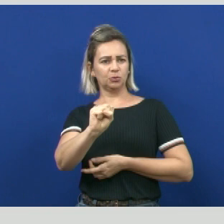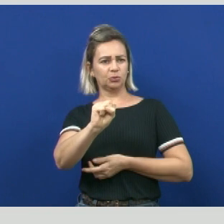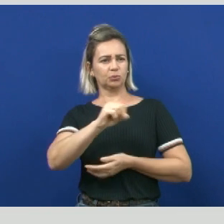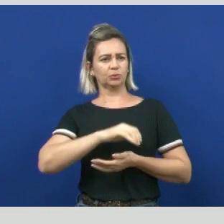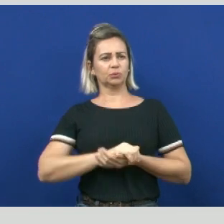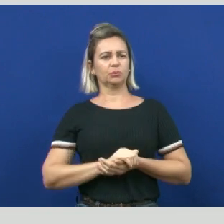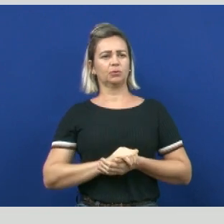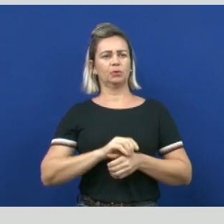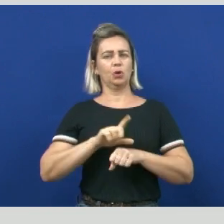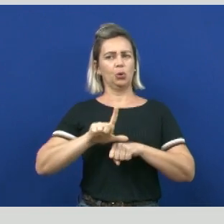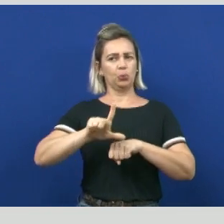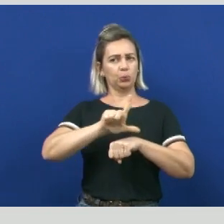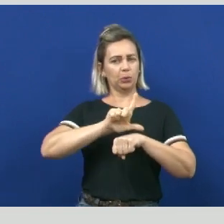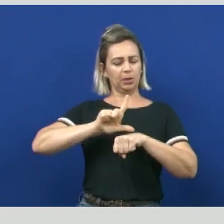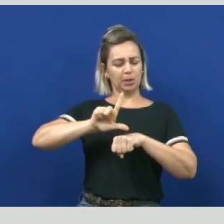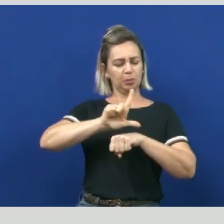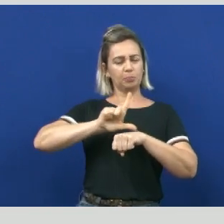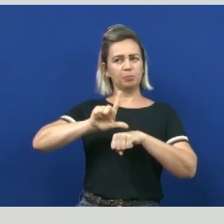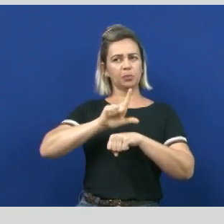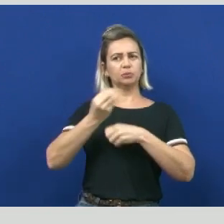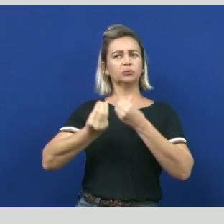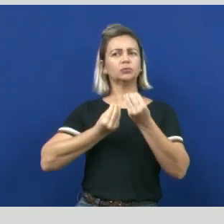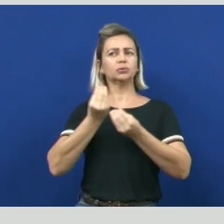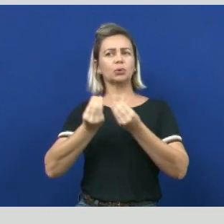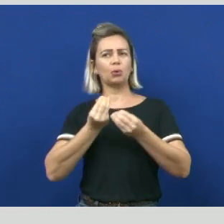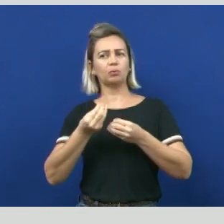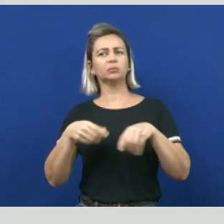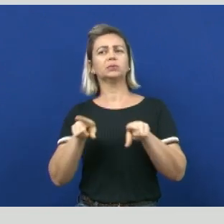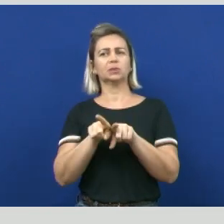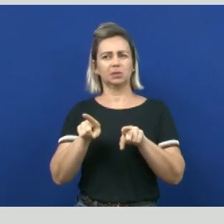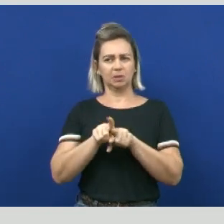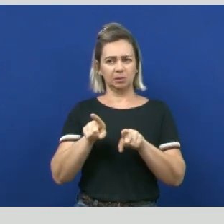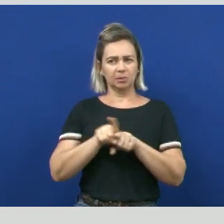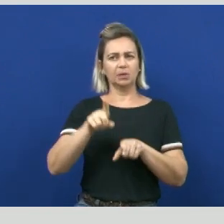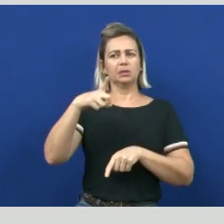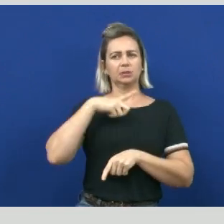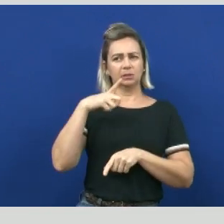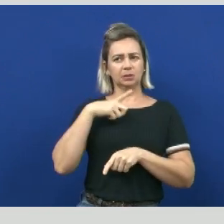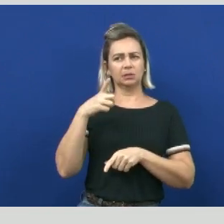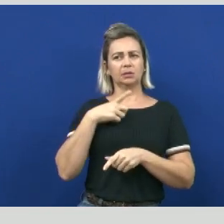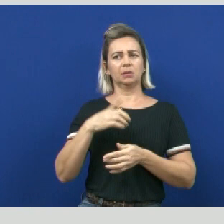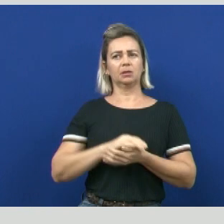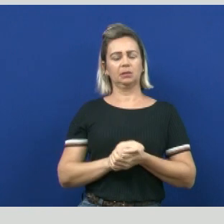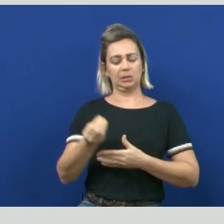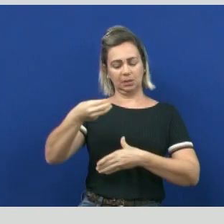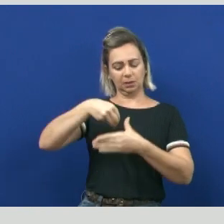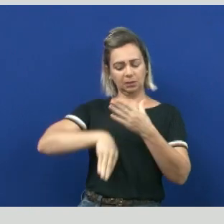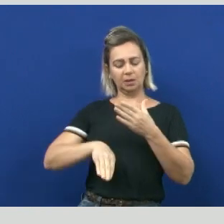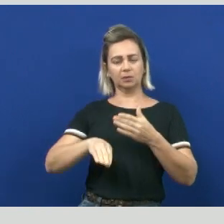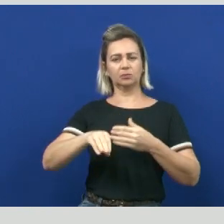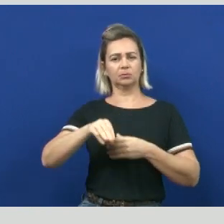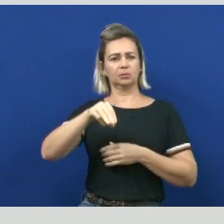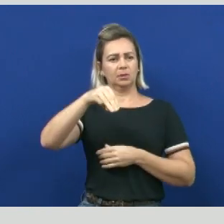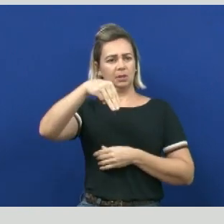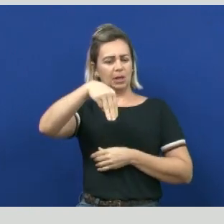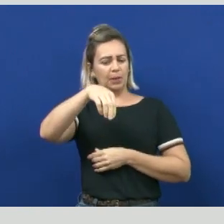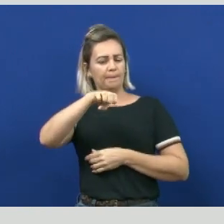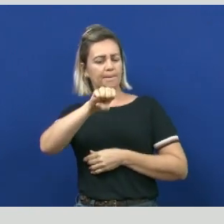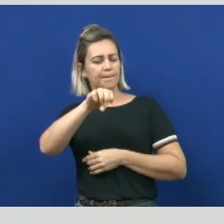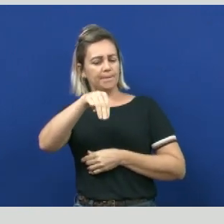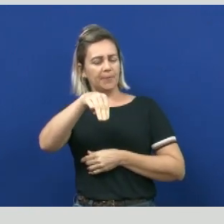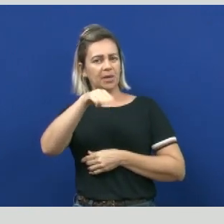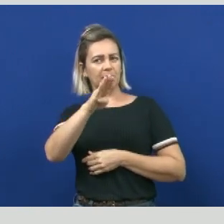certo? Também tem função estrutural, porque você encontra também na membrana plasmática, né, ali os fosfolipídios,